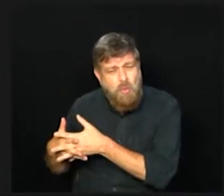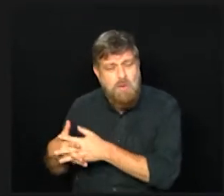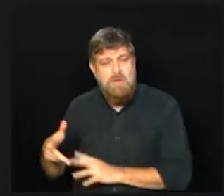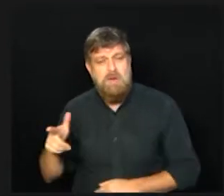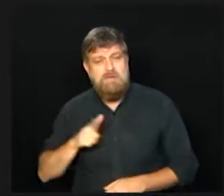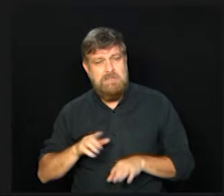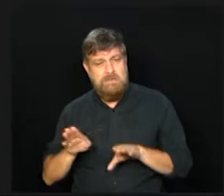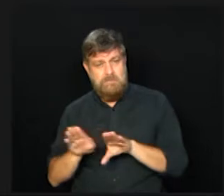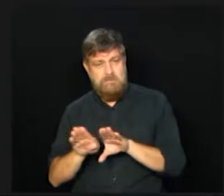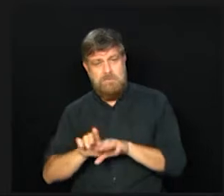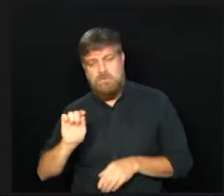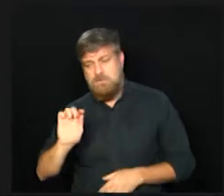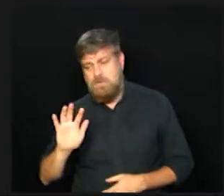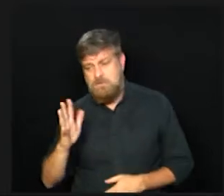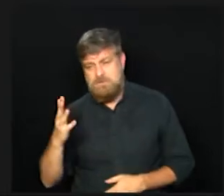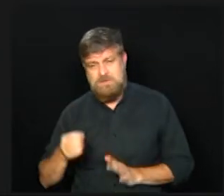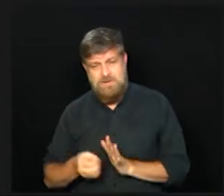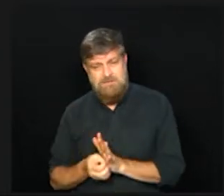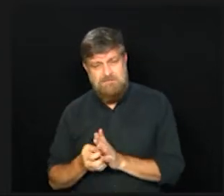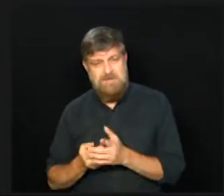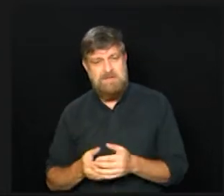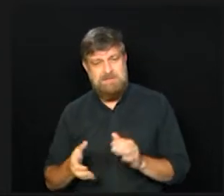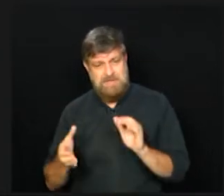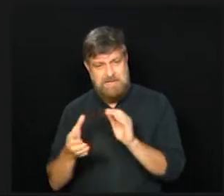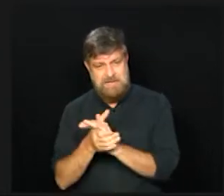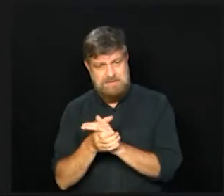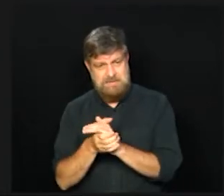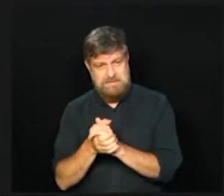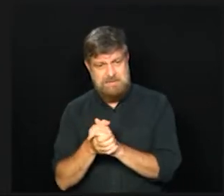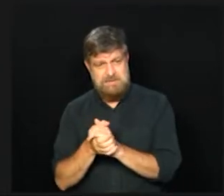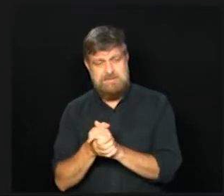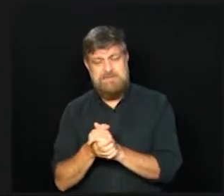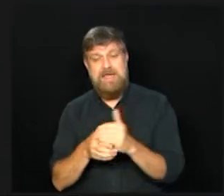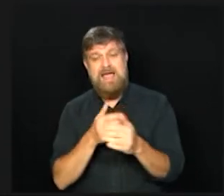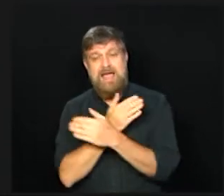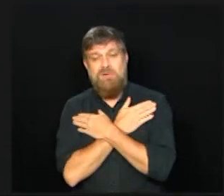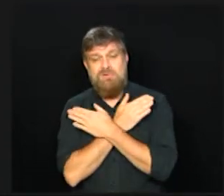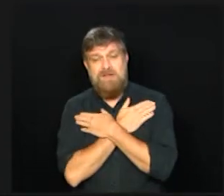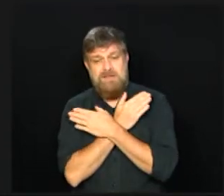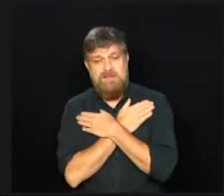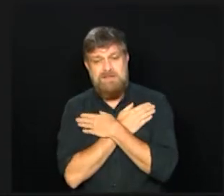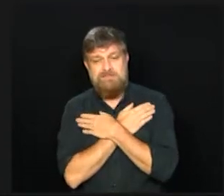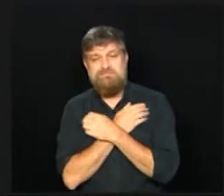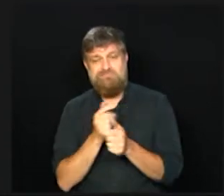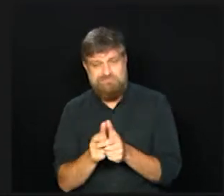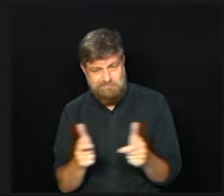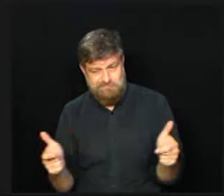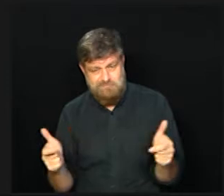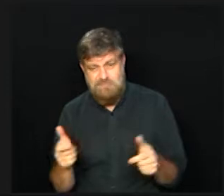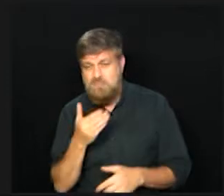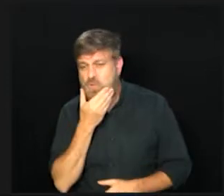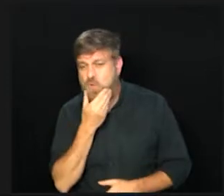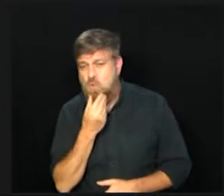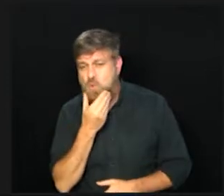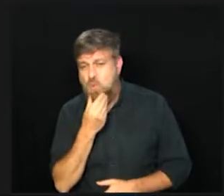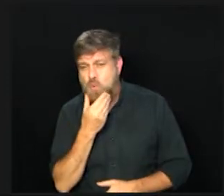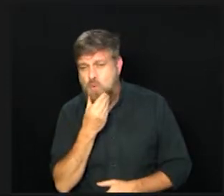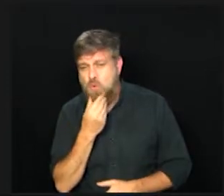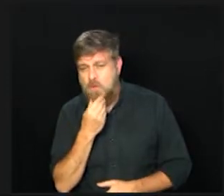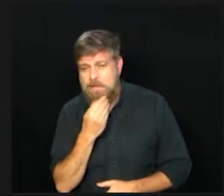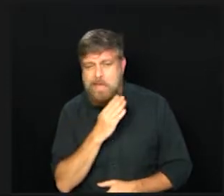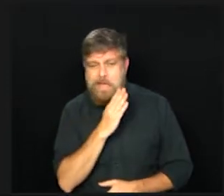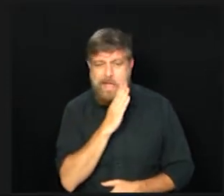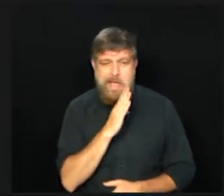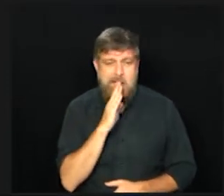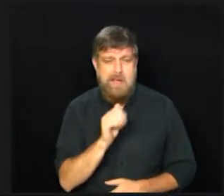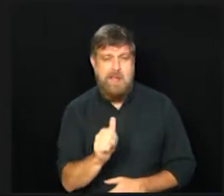de vários casais terem perdido o emprego. Vários homens que antes ficavam em bares